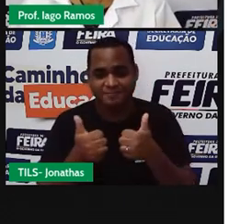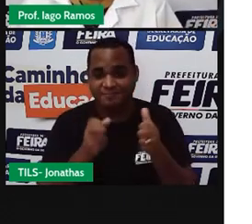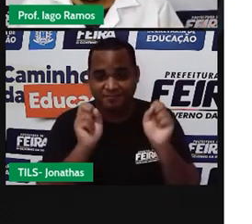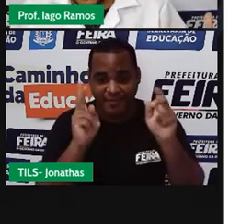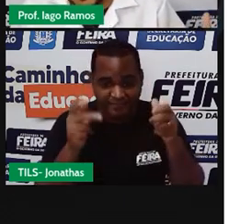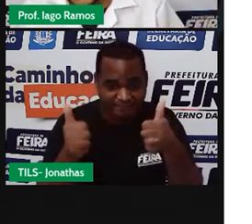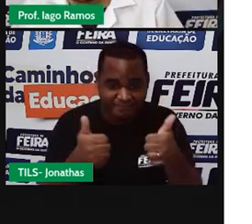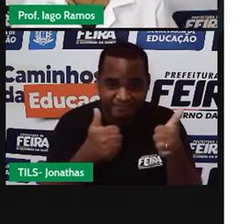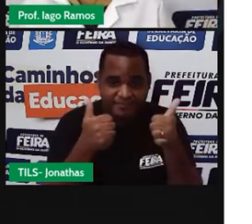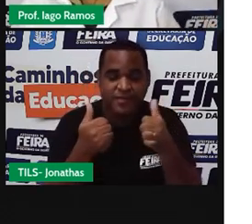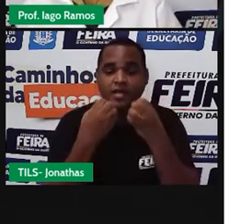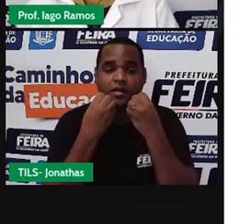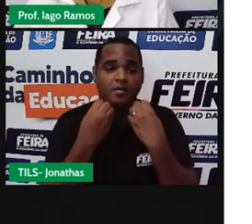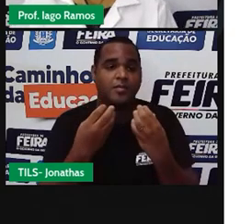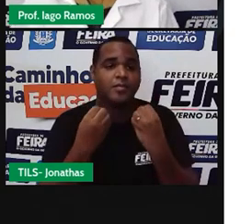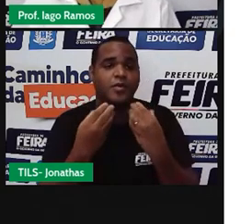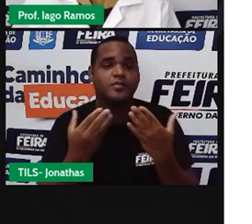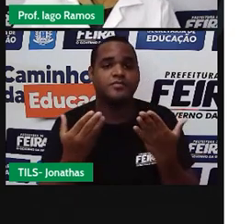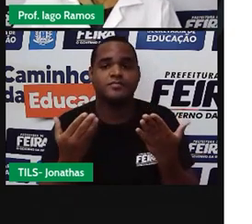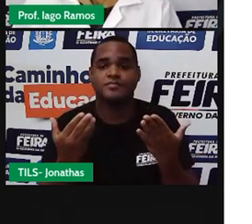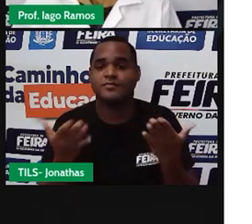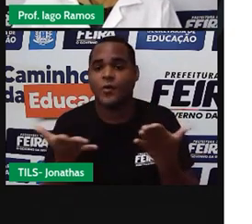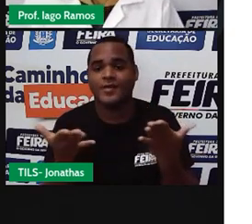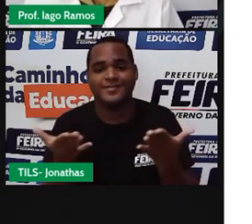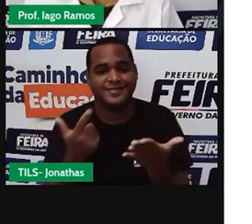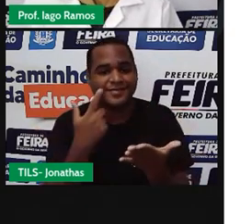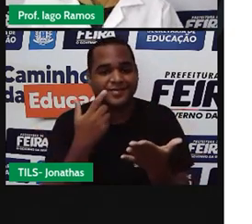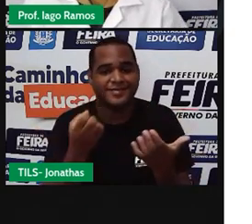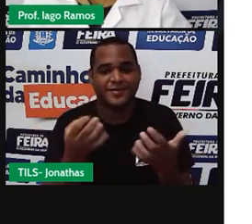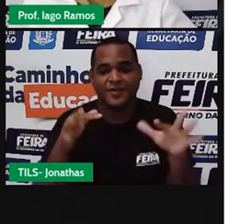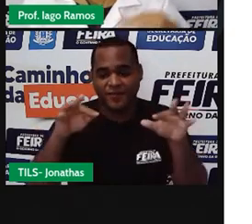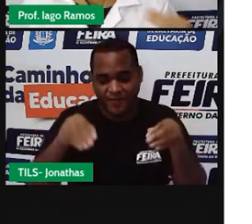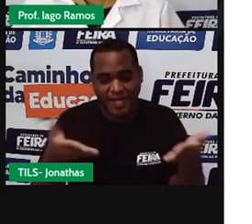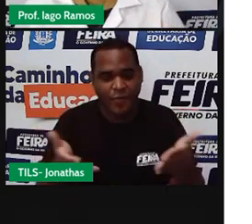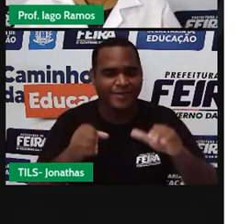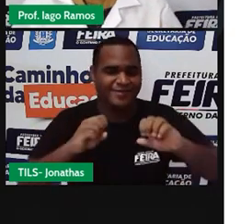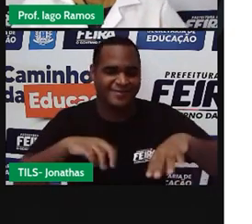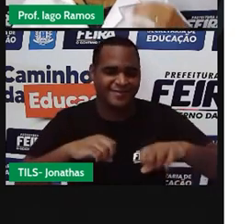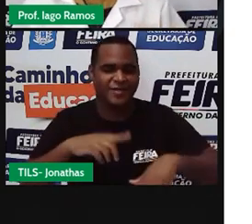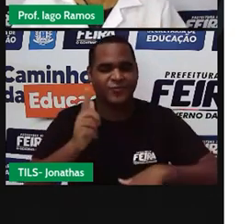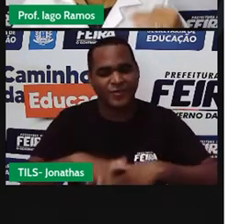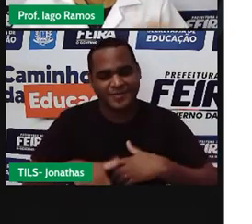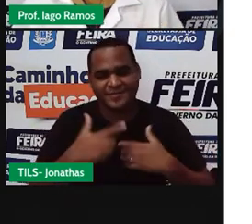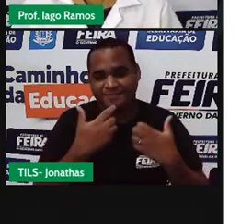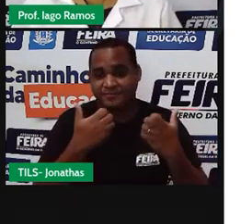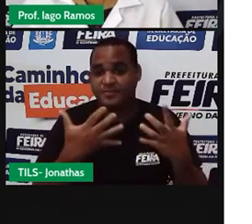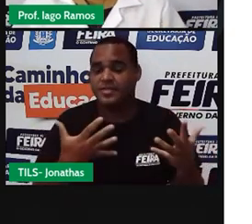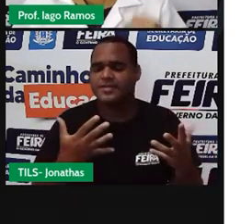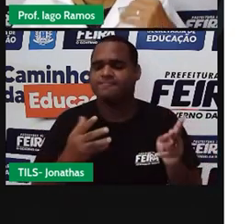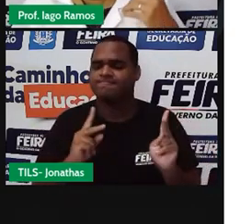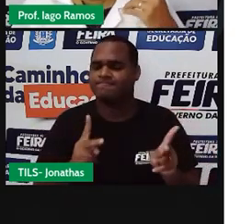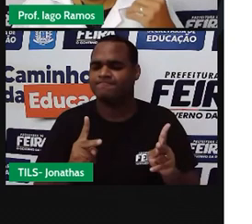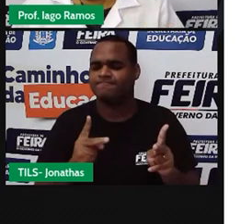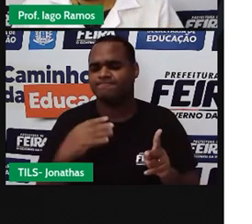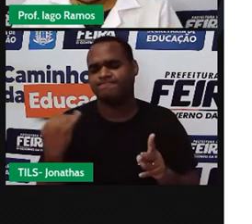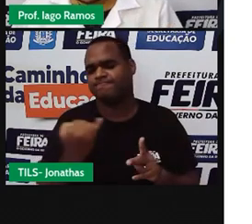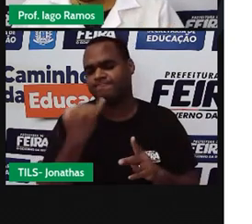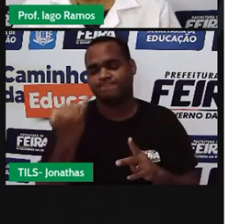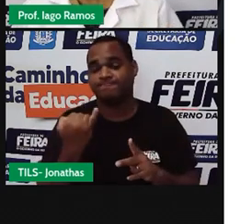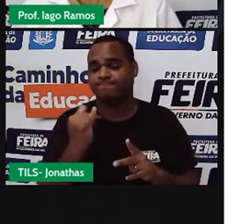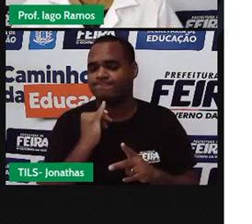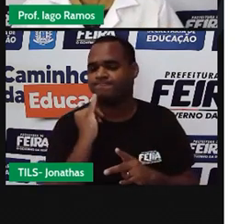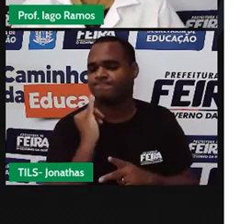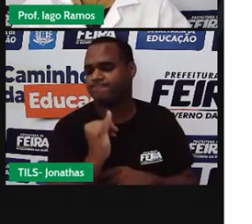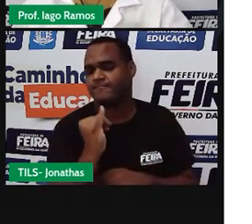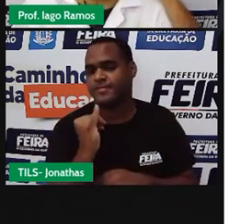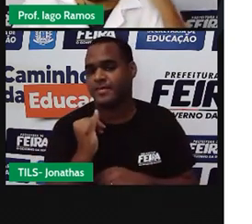bom então é isso aí finalizamos mais uma aula e sempre aquele recado para que você não